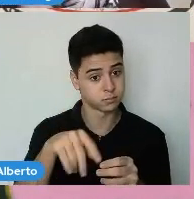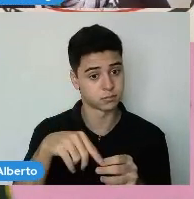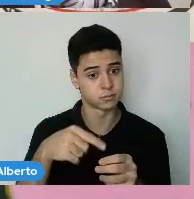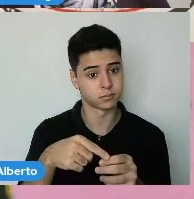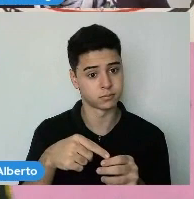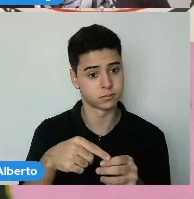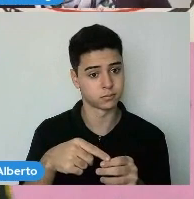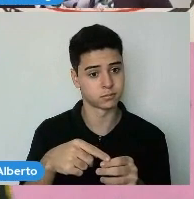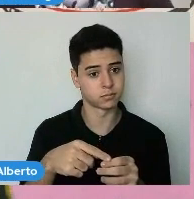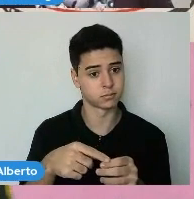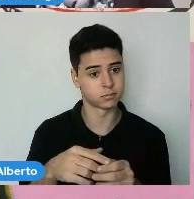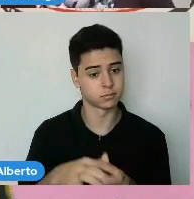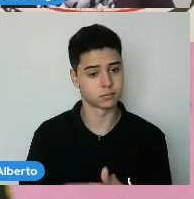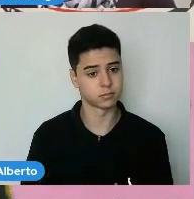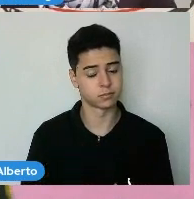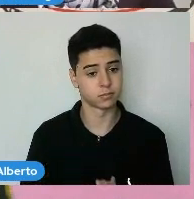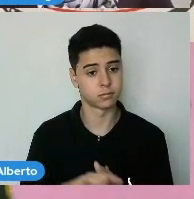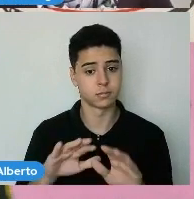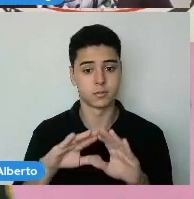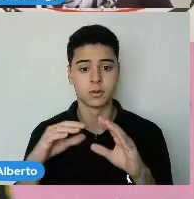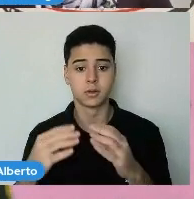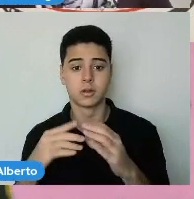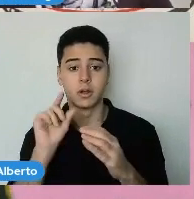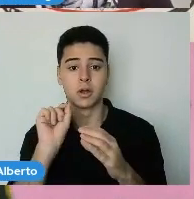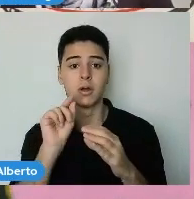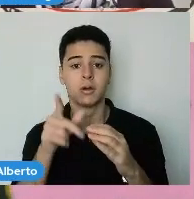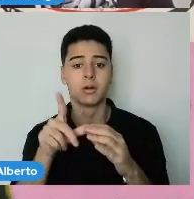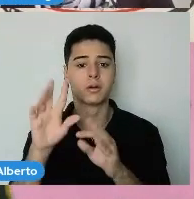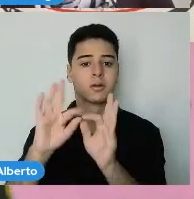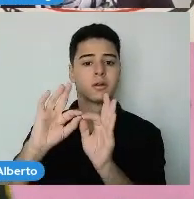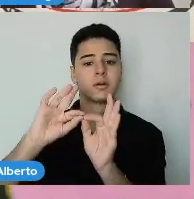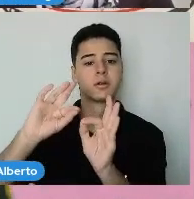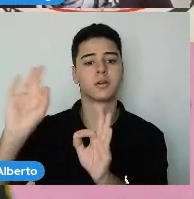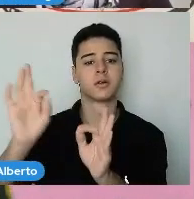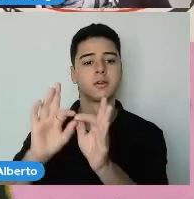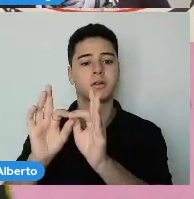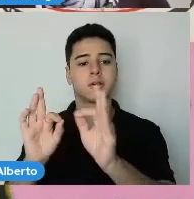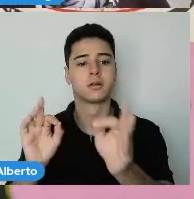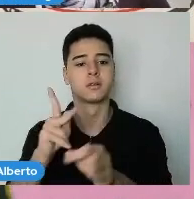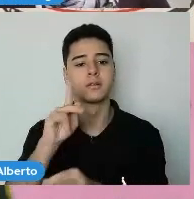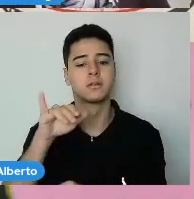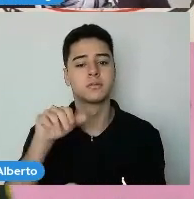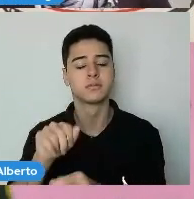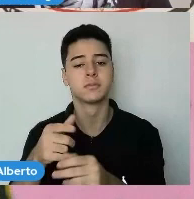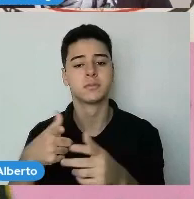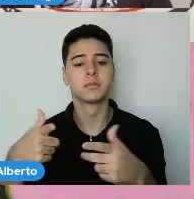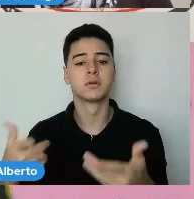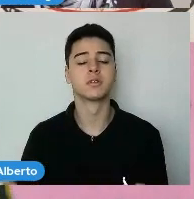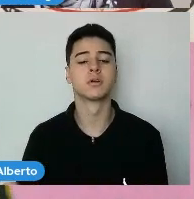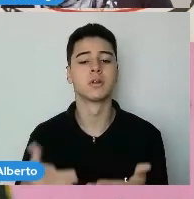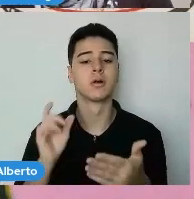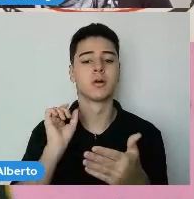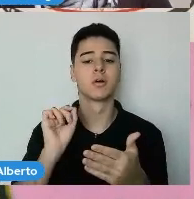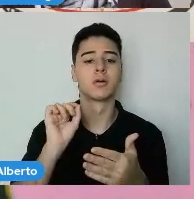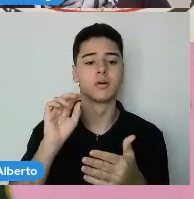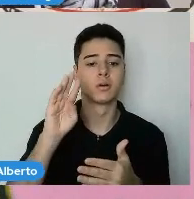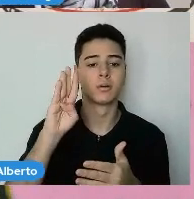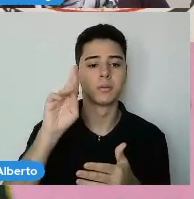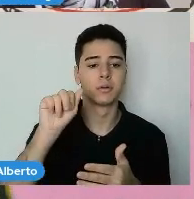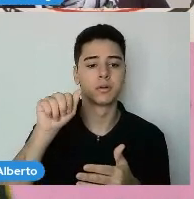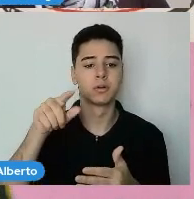que está aí à direita, é uma instalação têxtil, né? O registro é da Corinne Glasur,